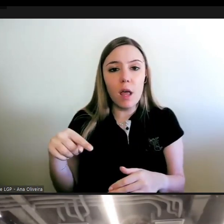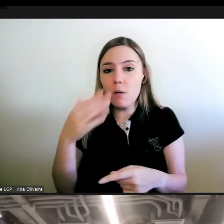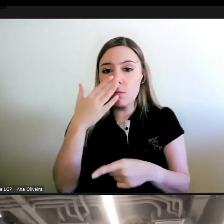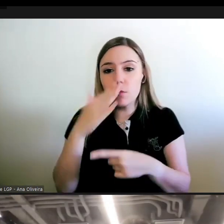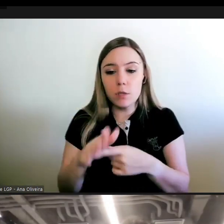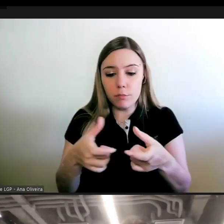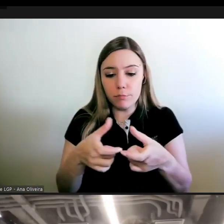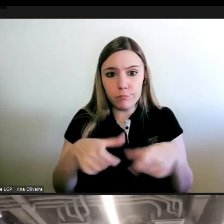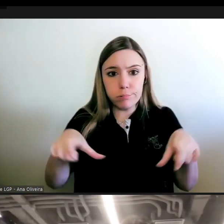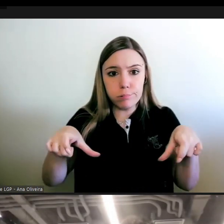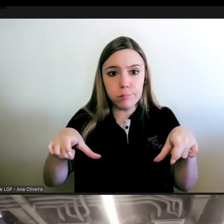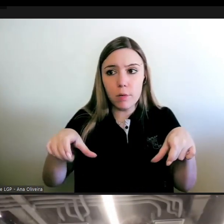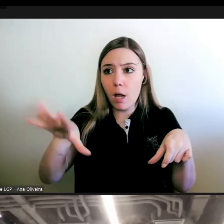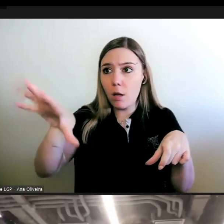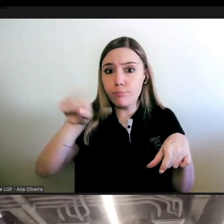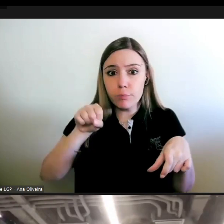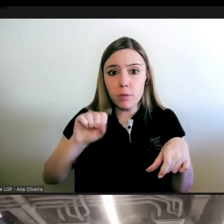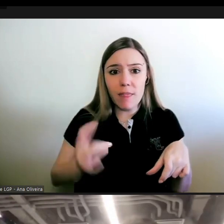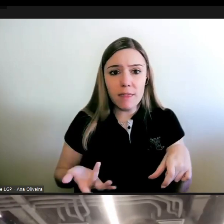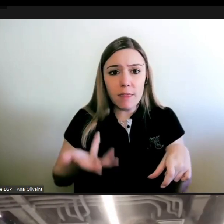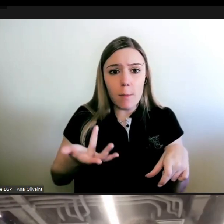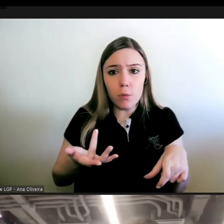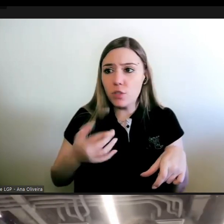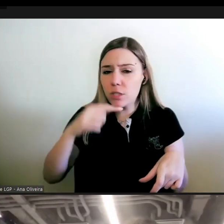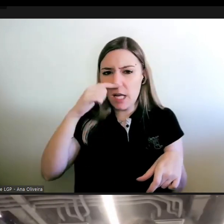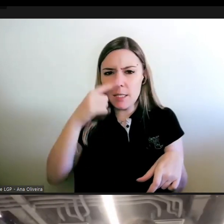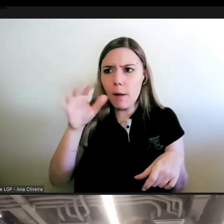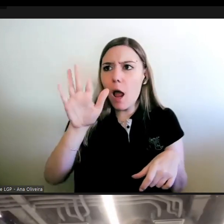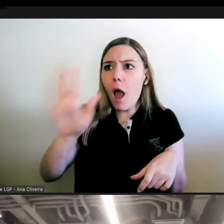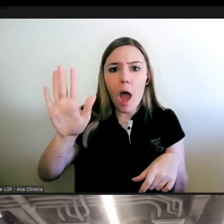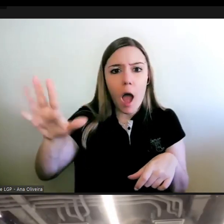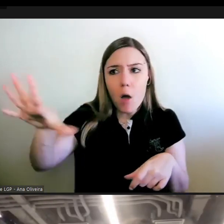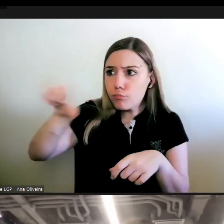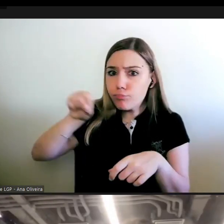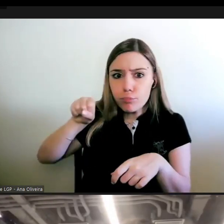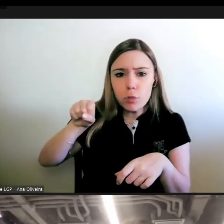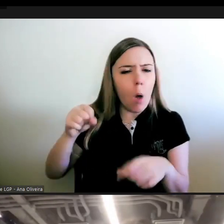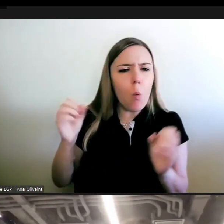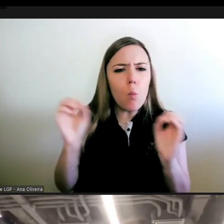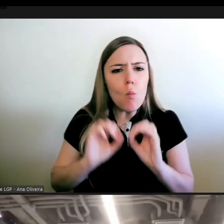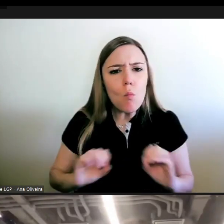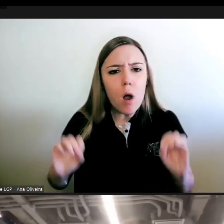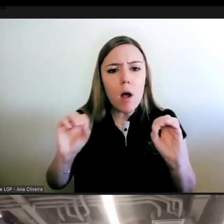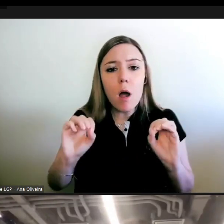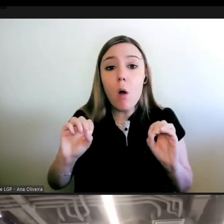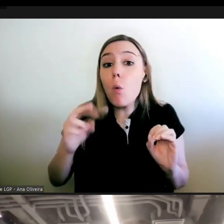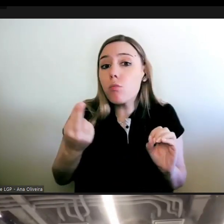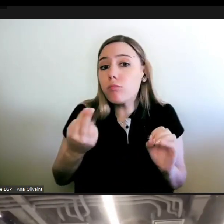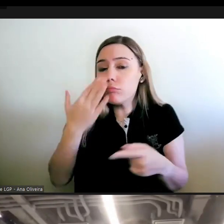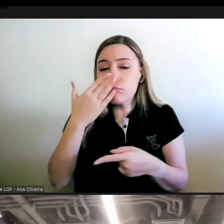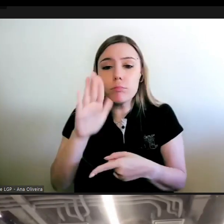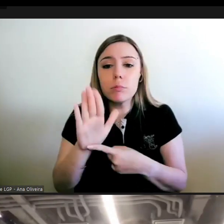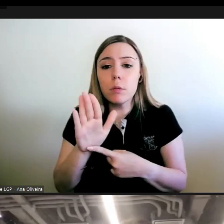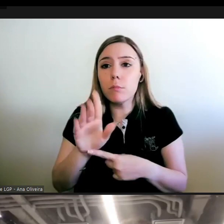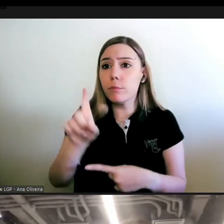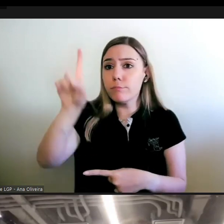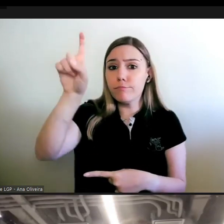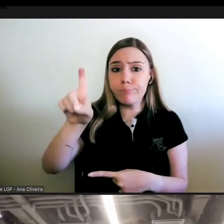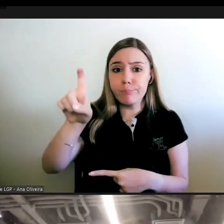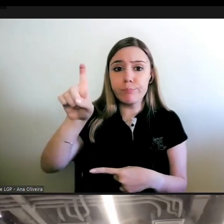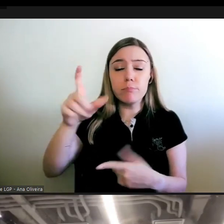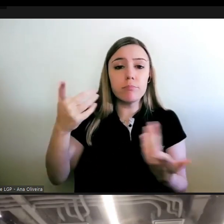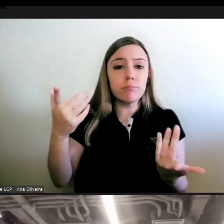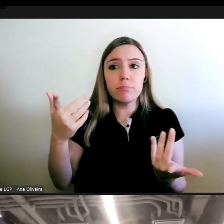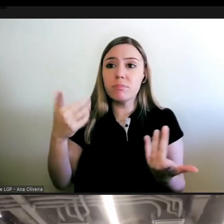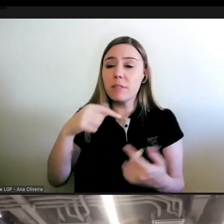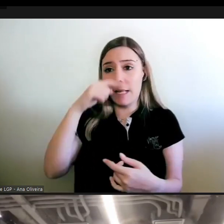pensos higiênicos e de tampões nas casas de banho. Ou têm, por exemplo, um cabide na casa de banho